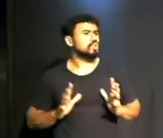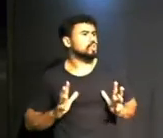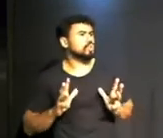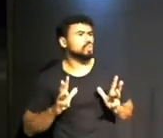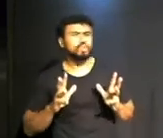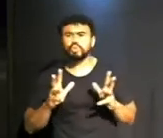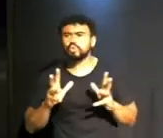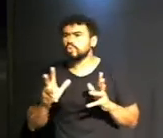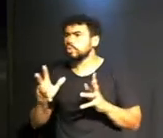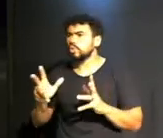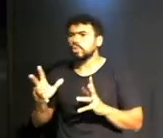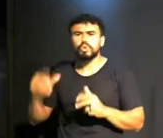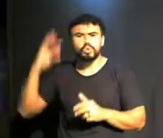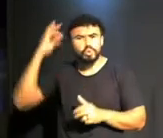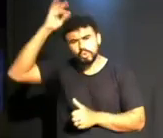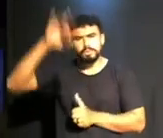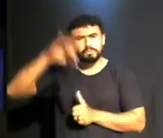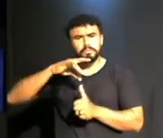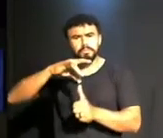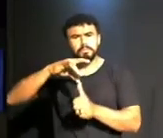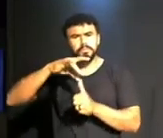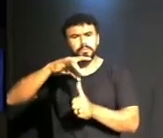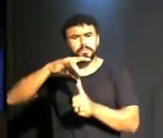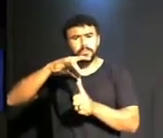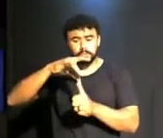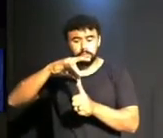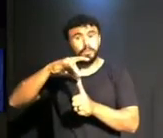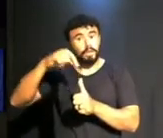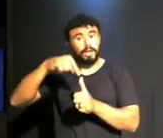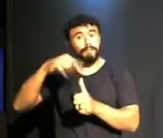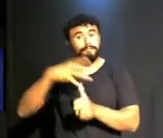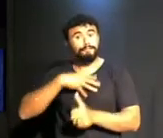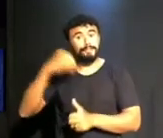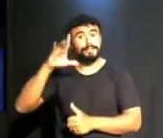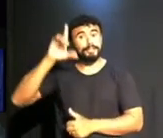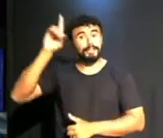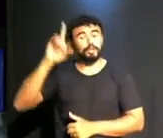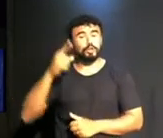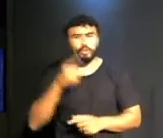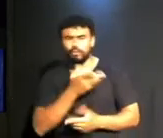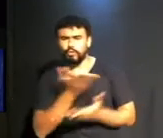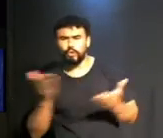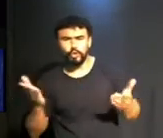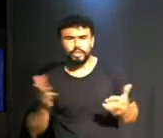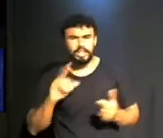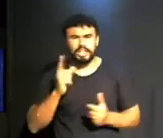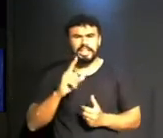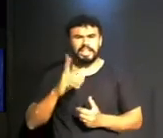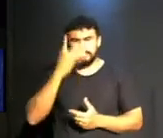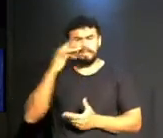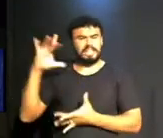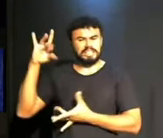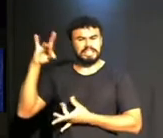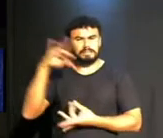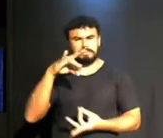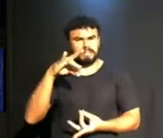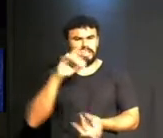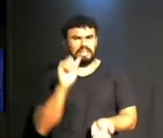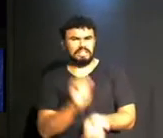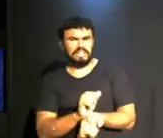guiados pelo Espírito de Deus são filhos de Deus pois vocês não receberam o espírito que